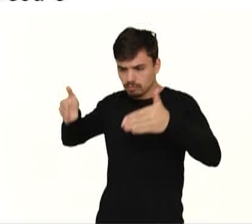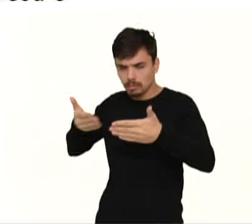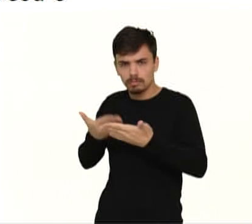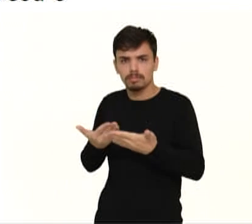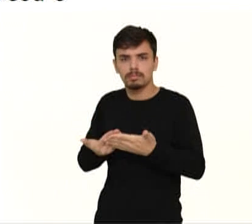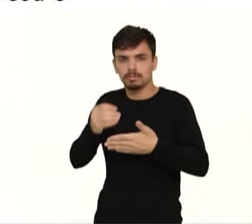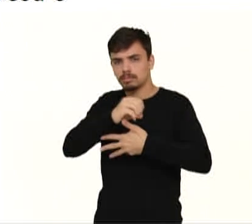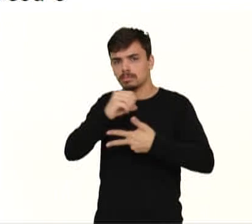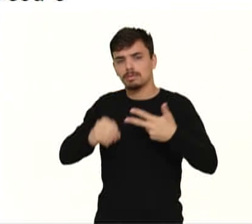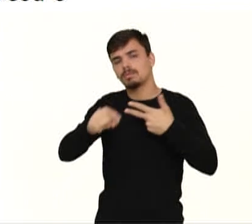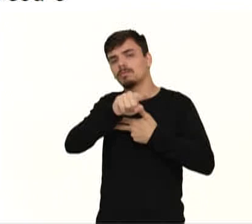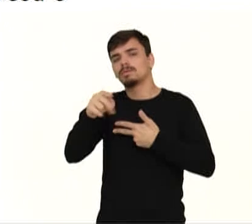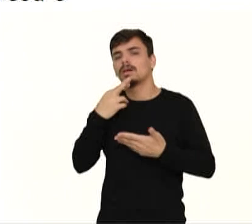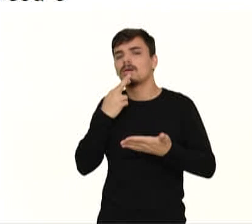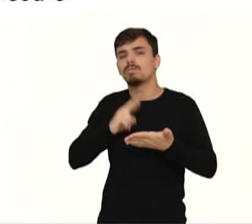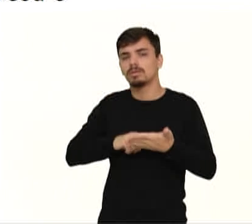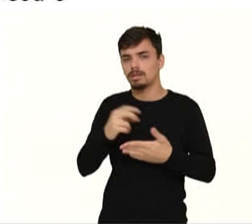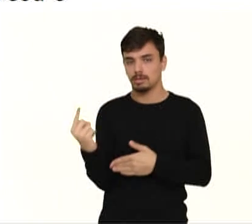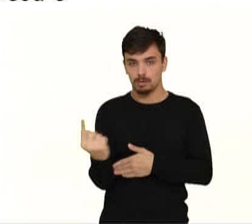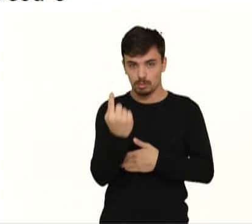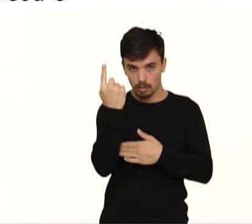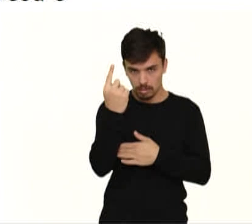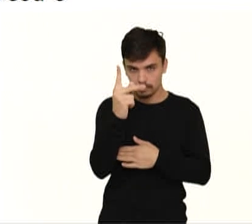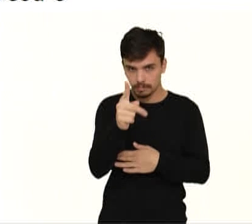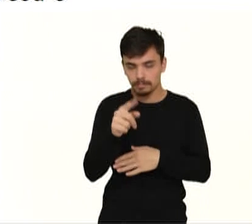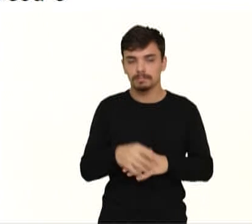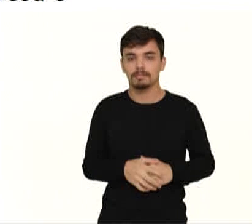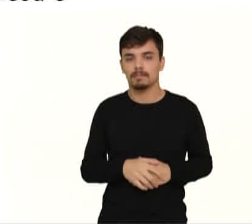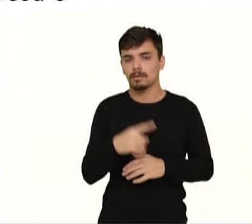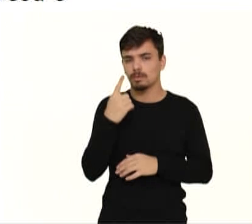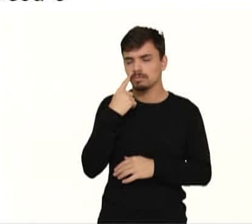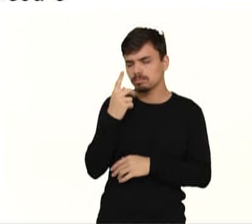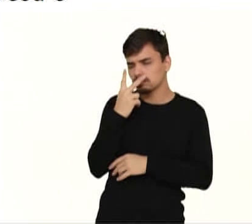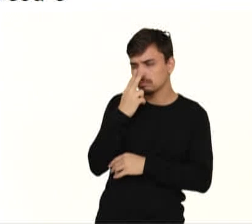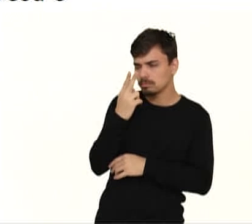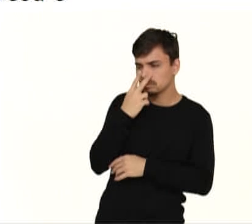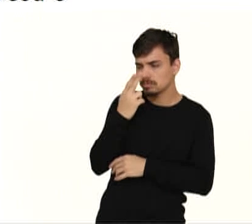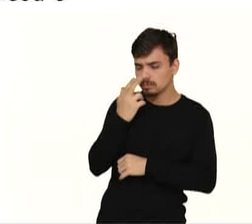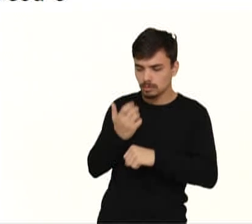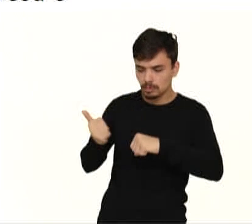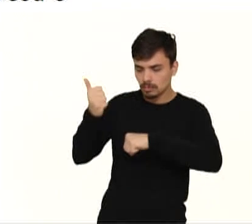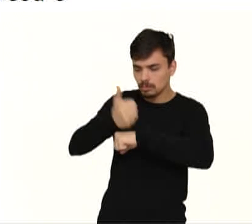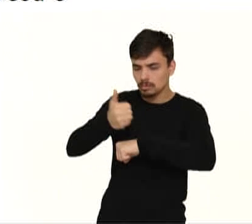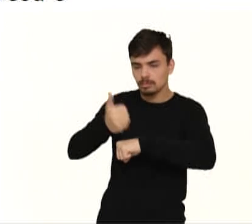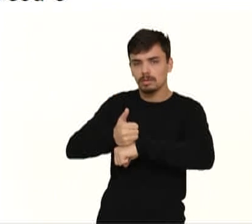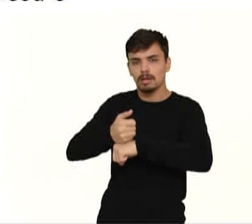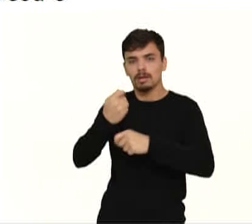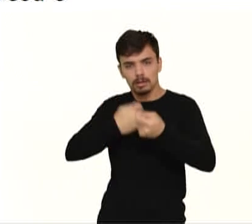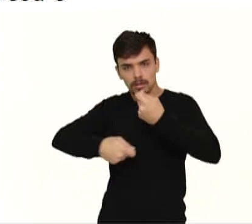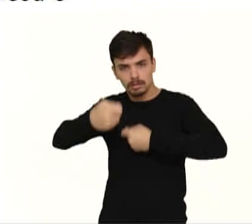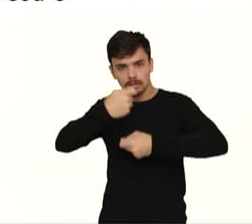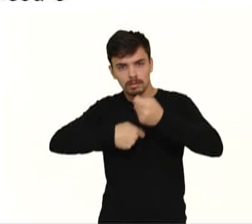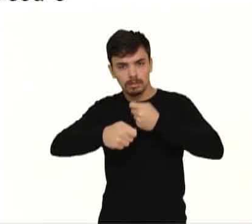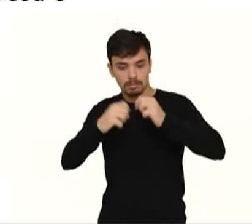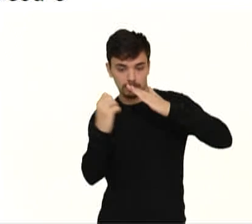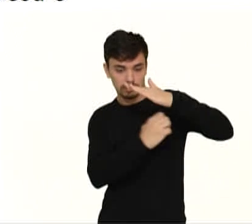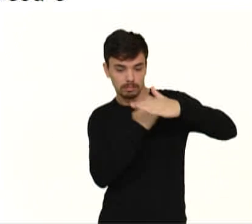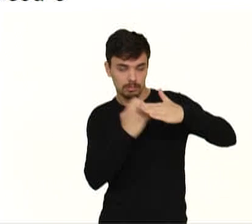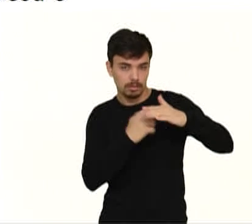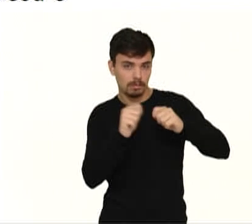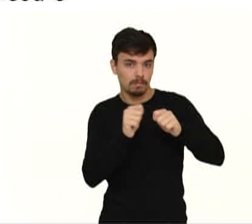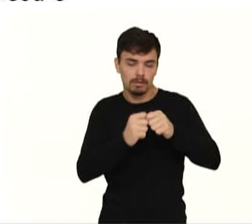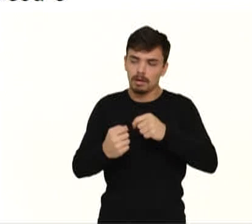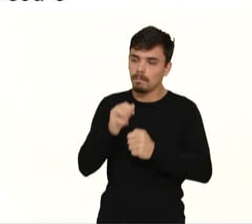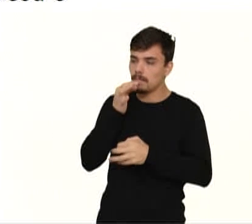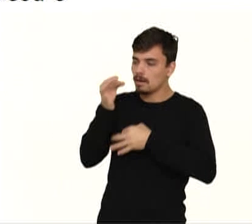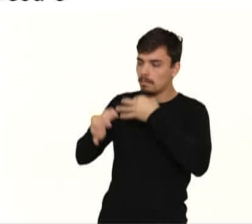aulas no Enem, para você tentar responder sozinho. Suponha que o chefe do departamento de administração de uma empresa tenha feito um